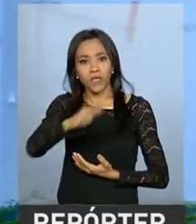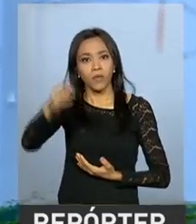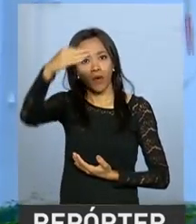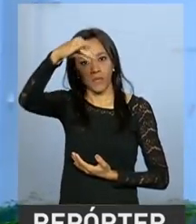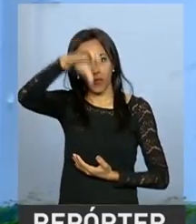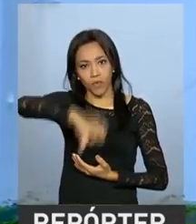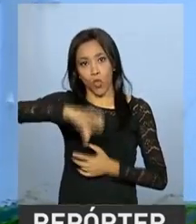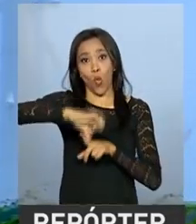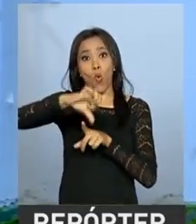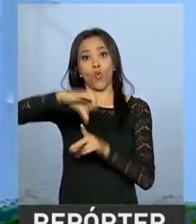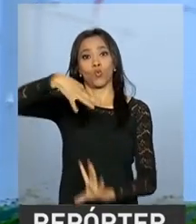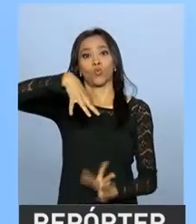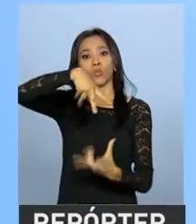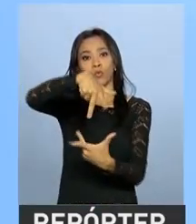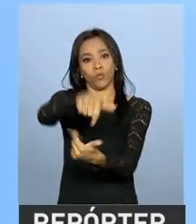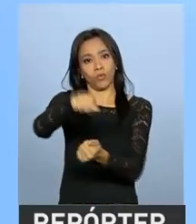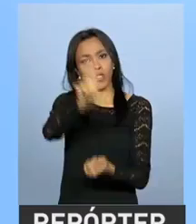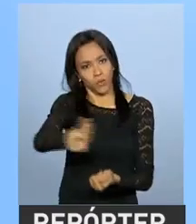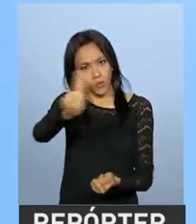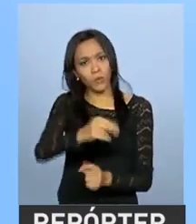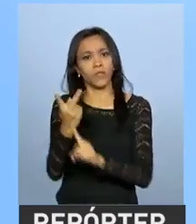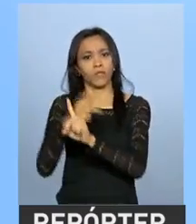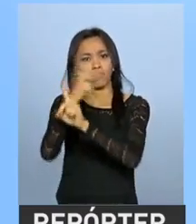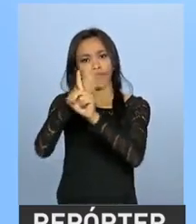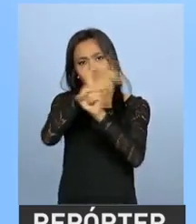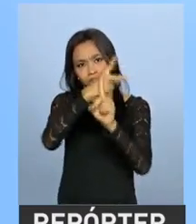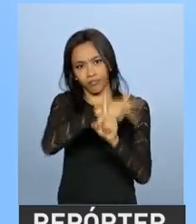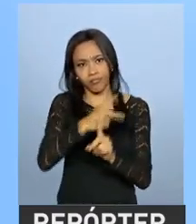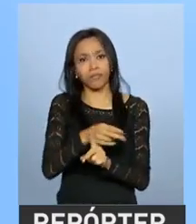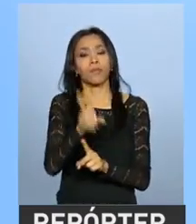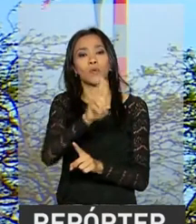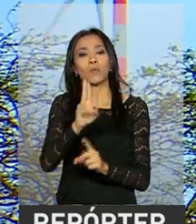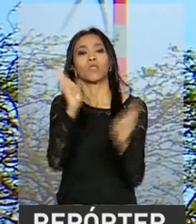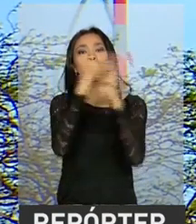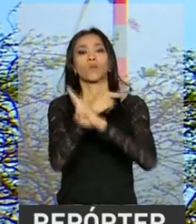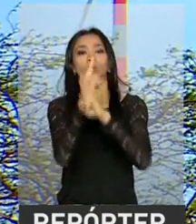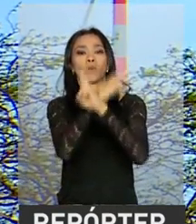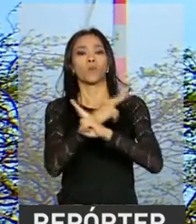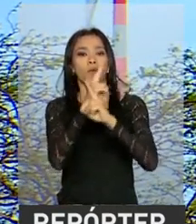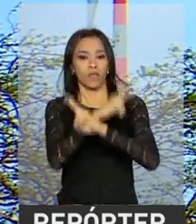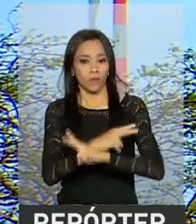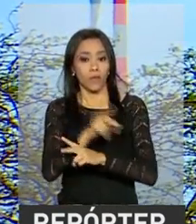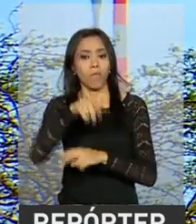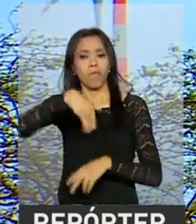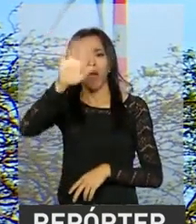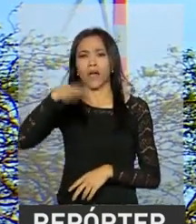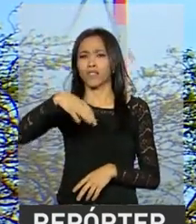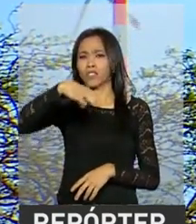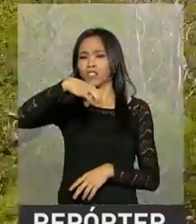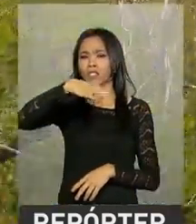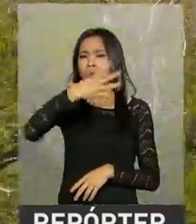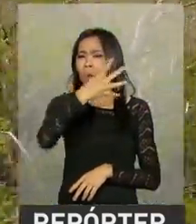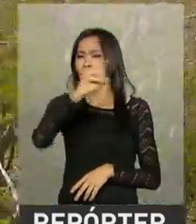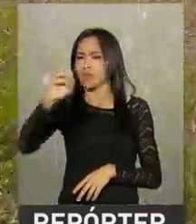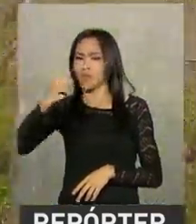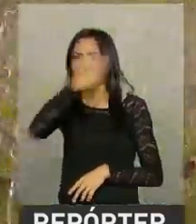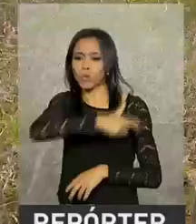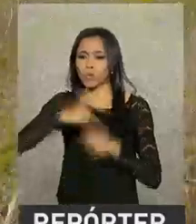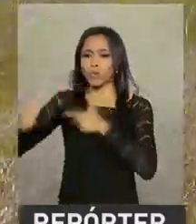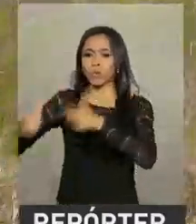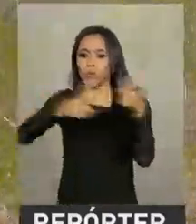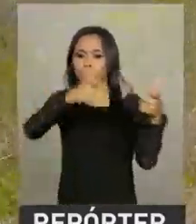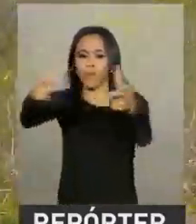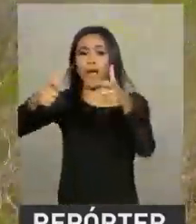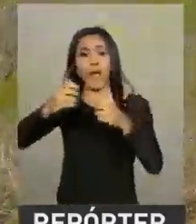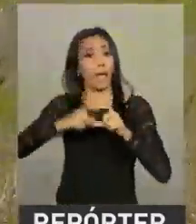do mundo em capacidade instalada de produção de energia a partir do vento são mais de 400 parques eólicos a maior parte